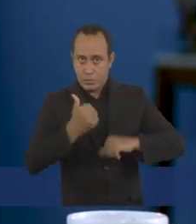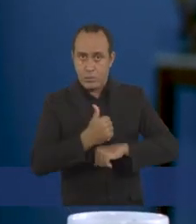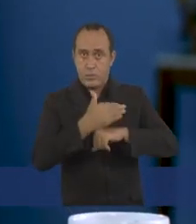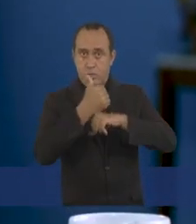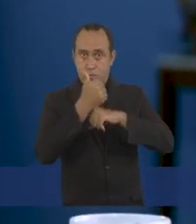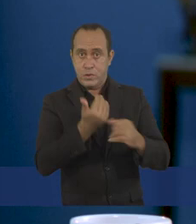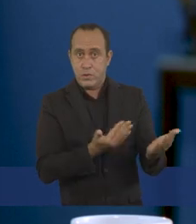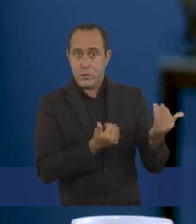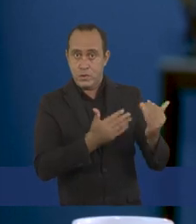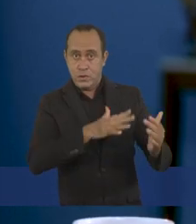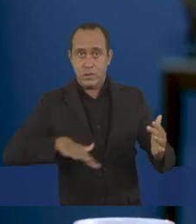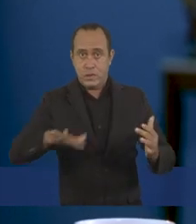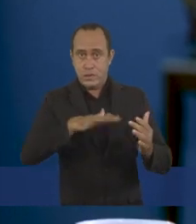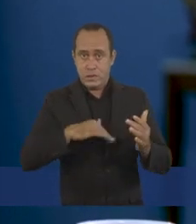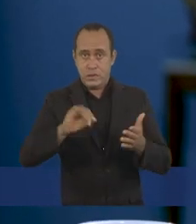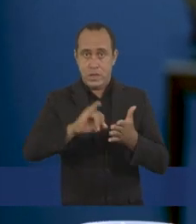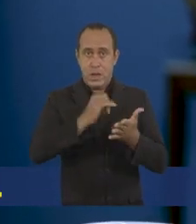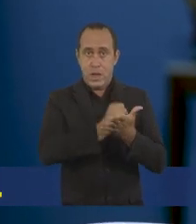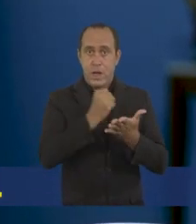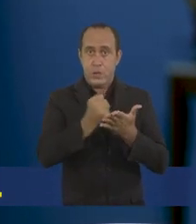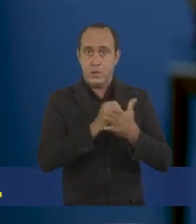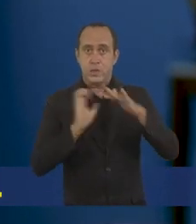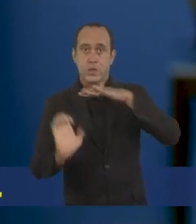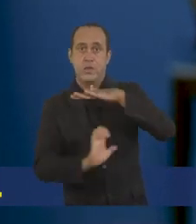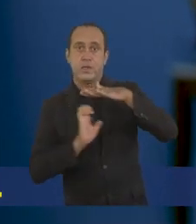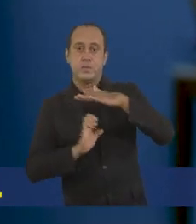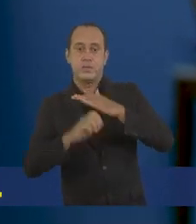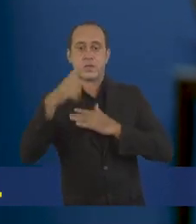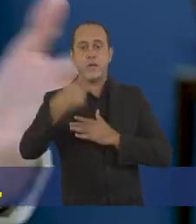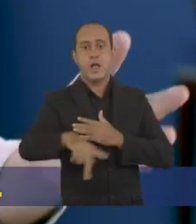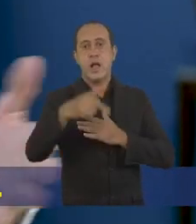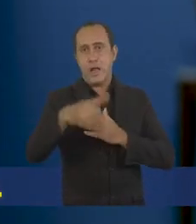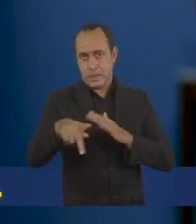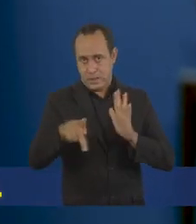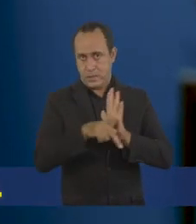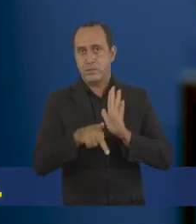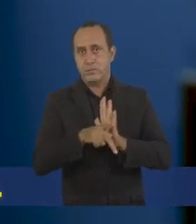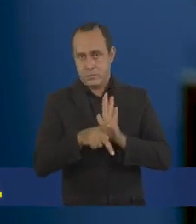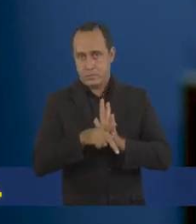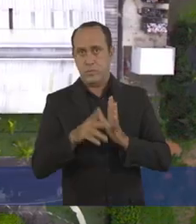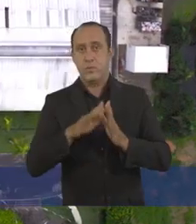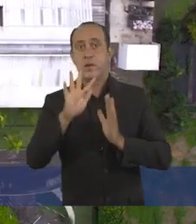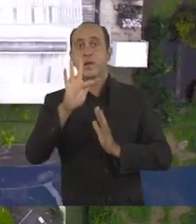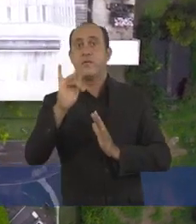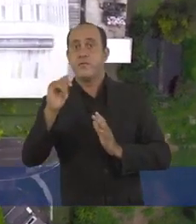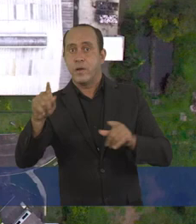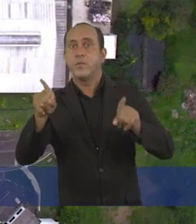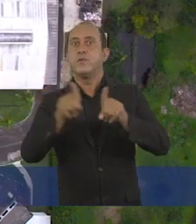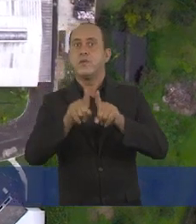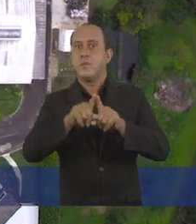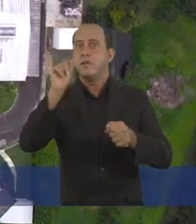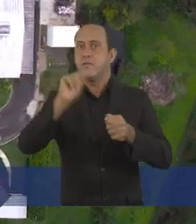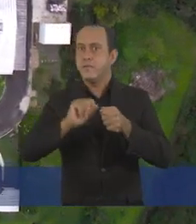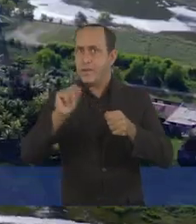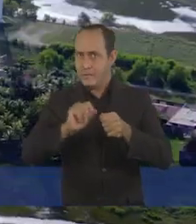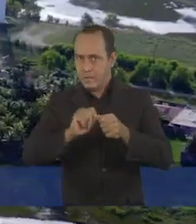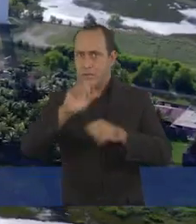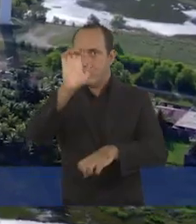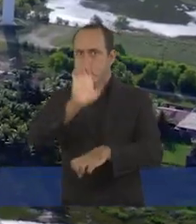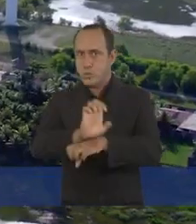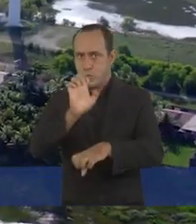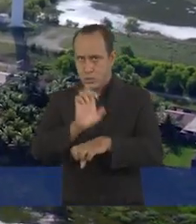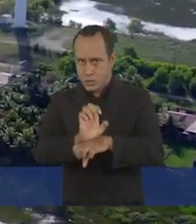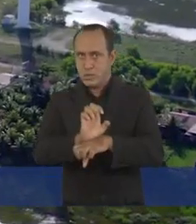do jovem nessas áreas à sua contratação pelas empresas presentes na cadeia produtiva. Fábio também vai fazer do